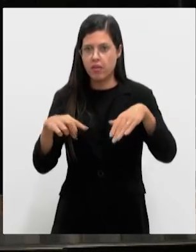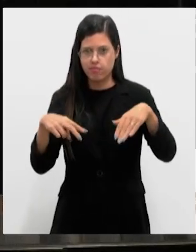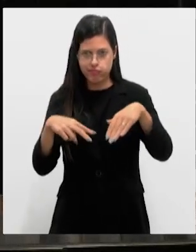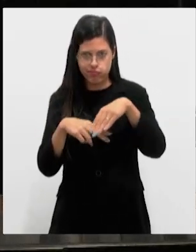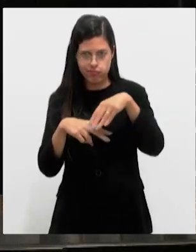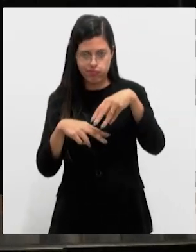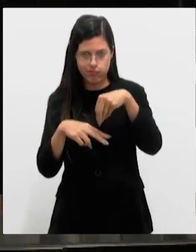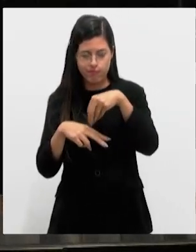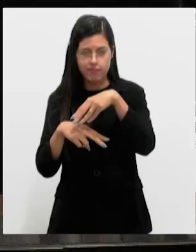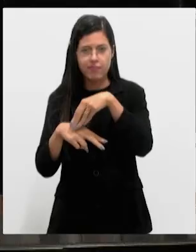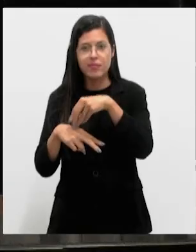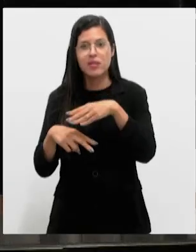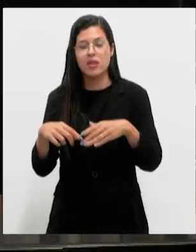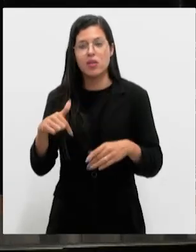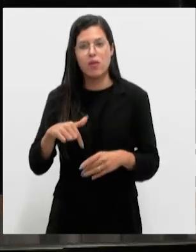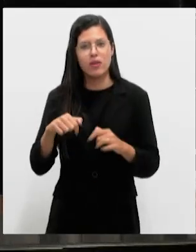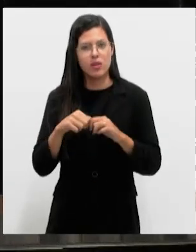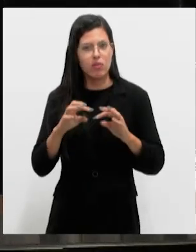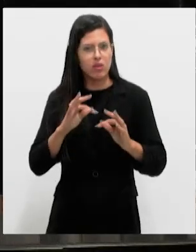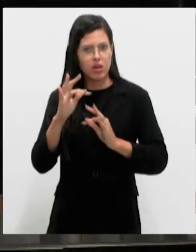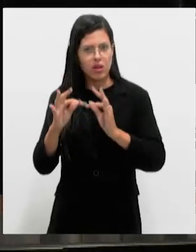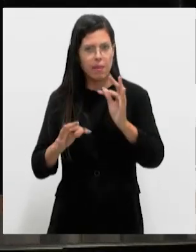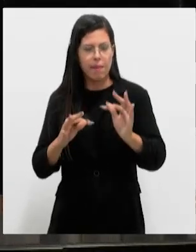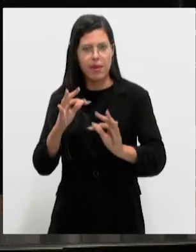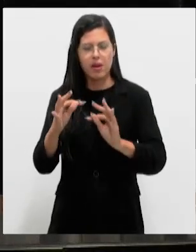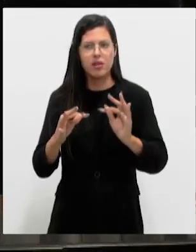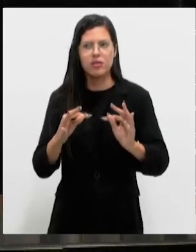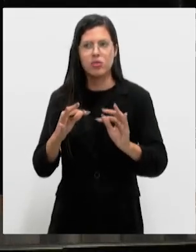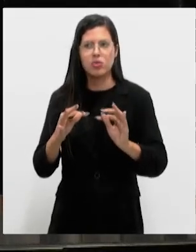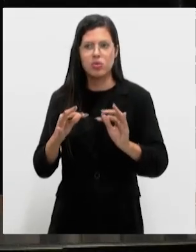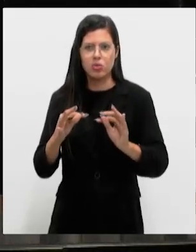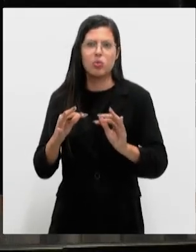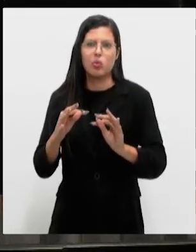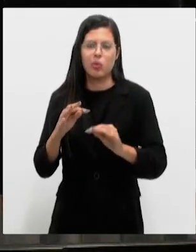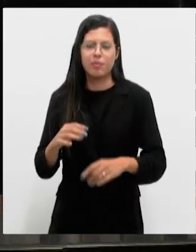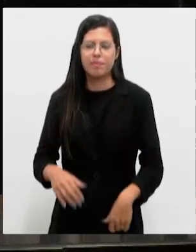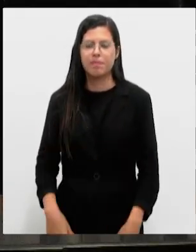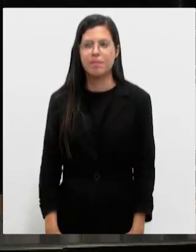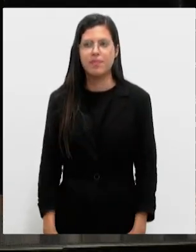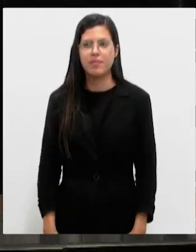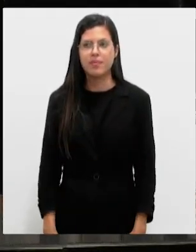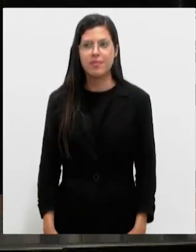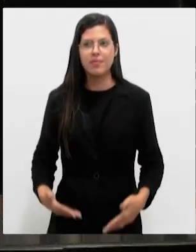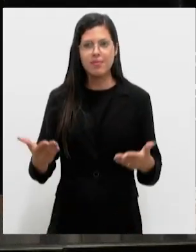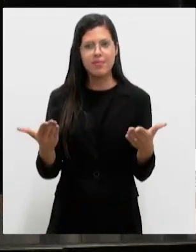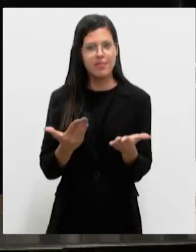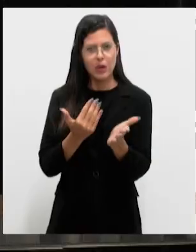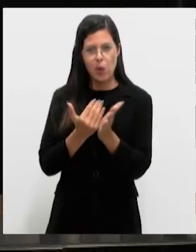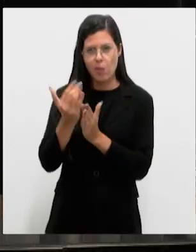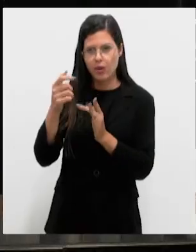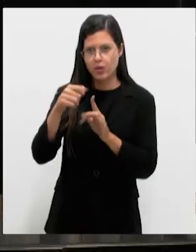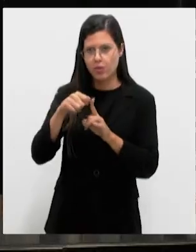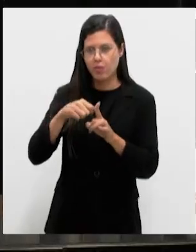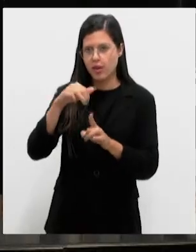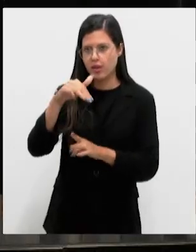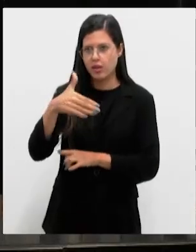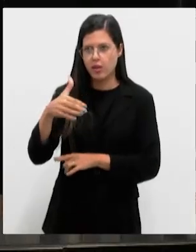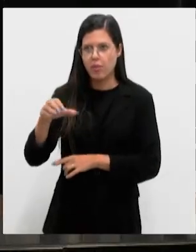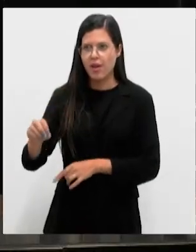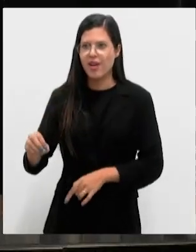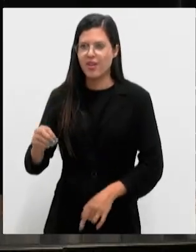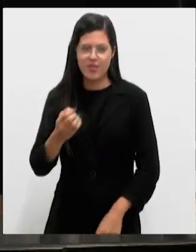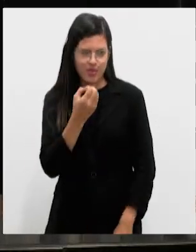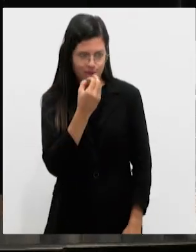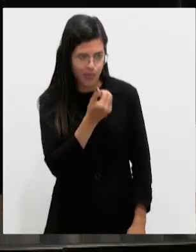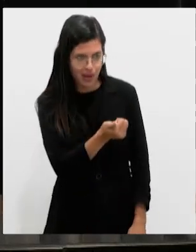fazendo esse tratamento, um tratamento mais severo, e agora no início de mês de maio, fala Rejane, tudo